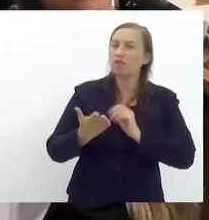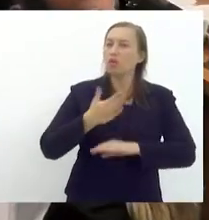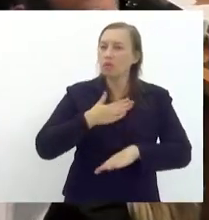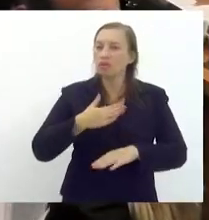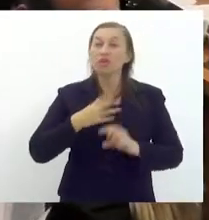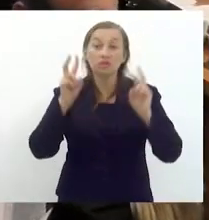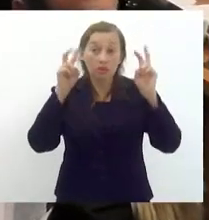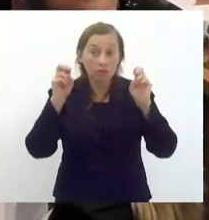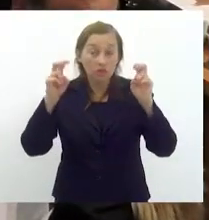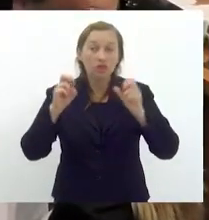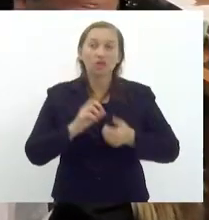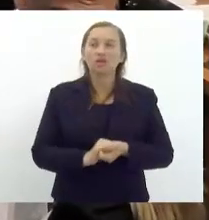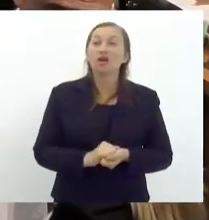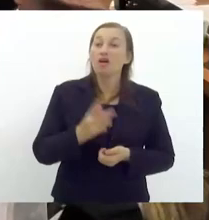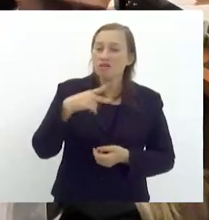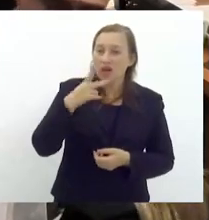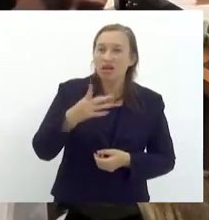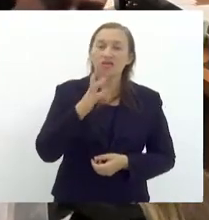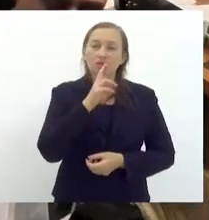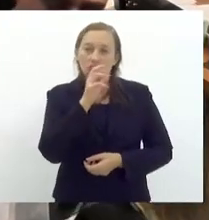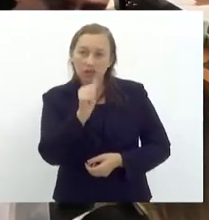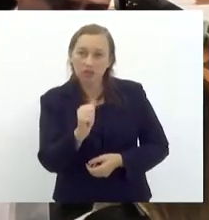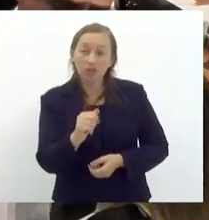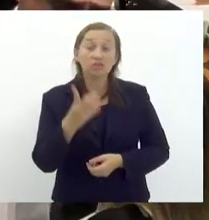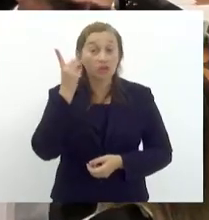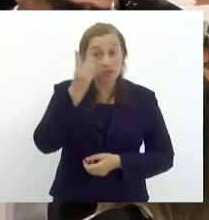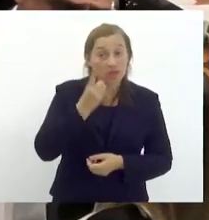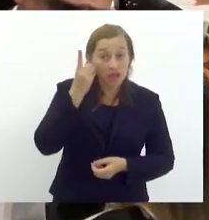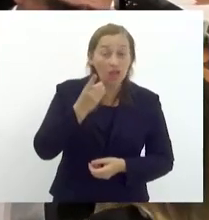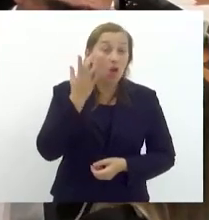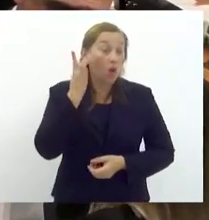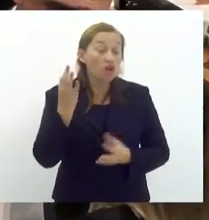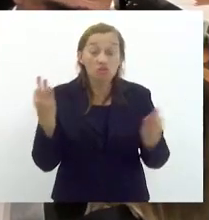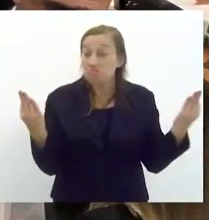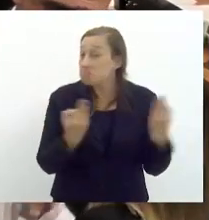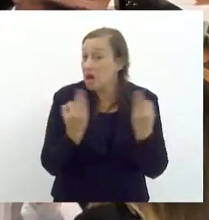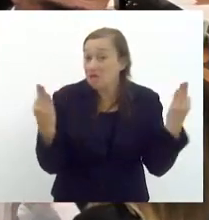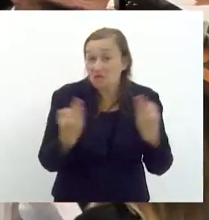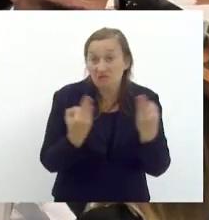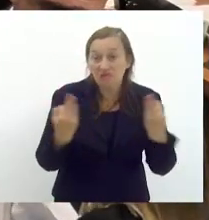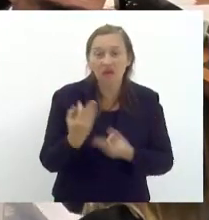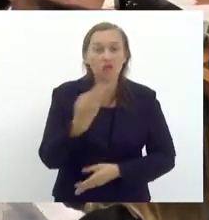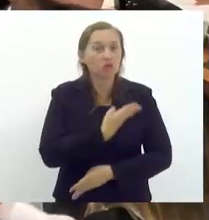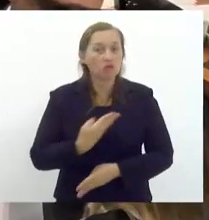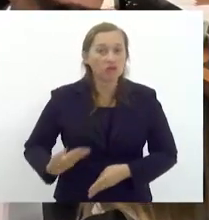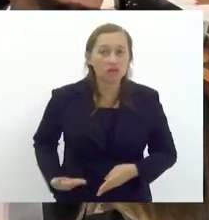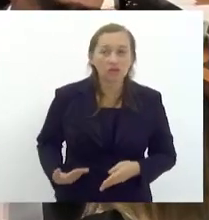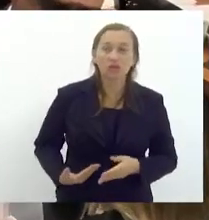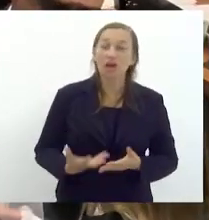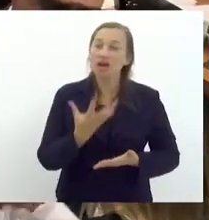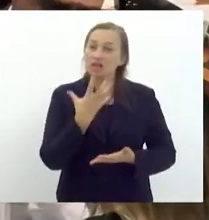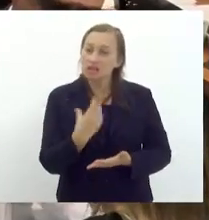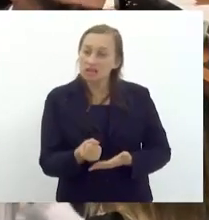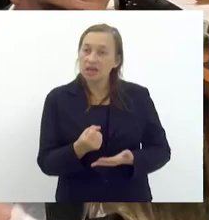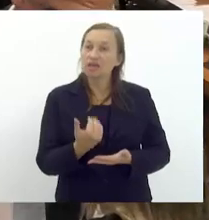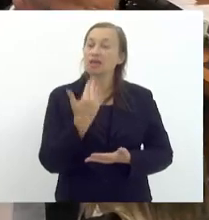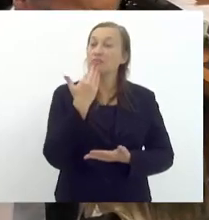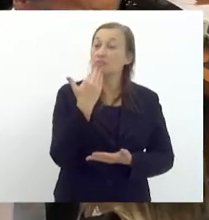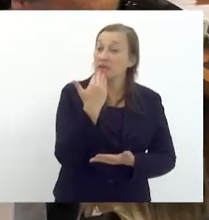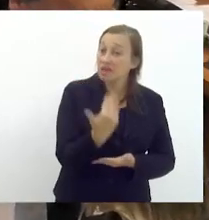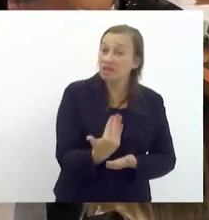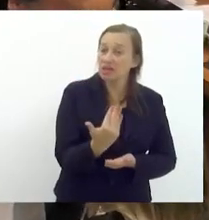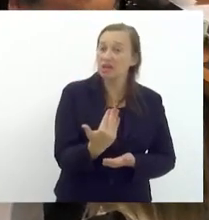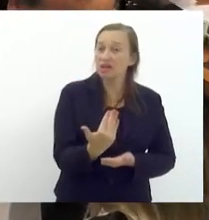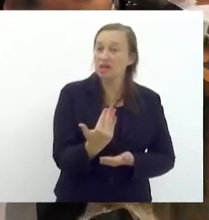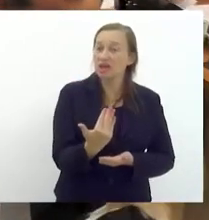sobre o tema disse ao Deputado Rodrigo Amorim acho excelente que o governador ótima postura de pedir